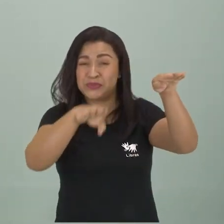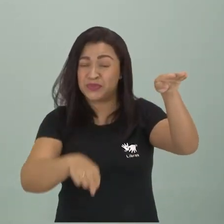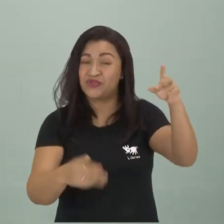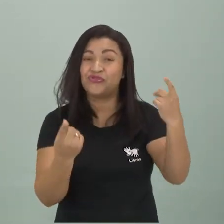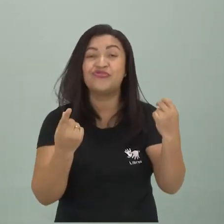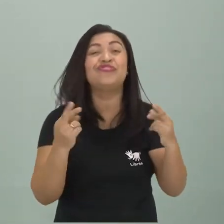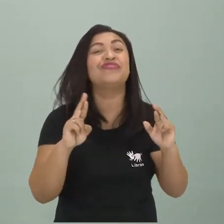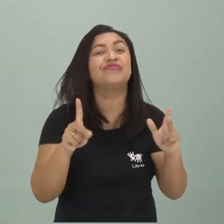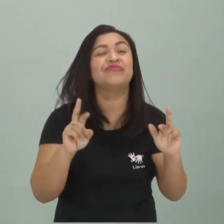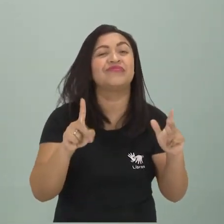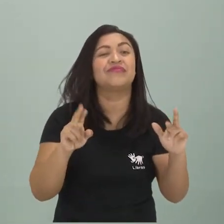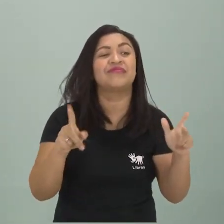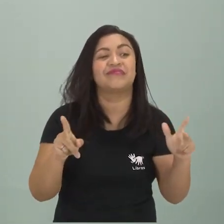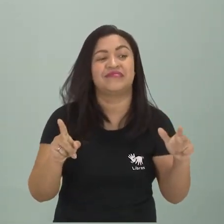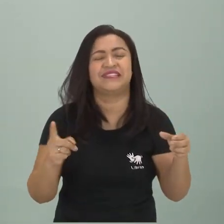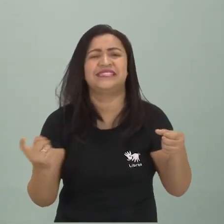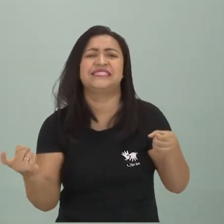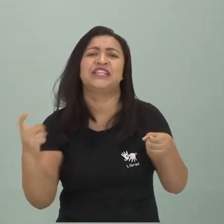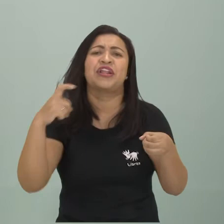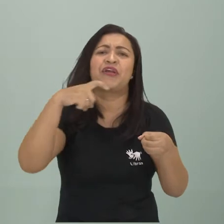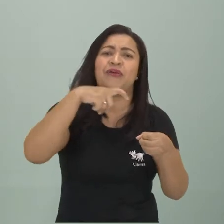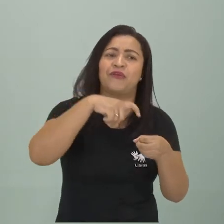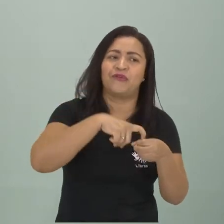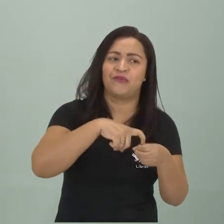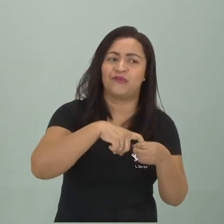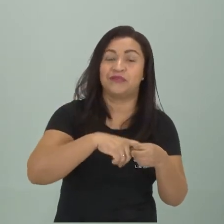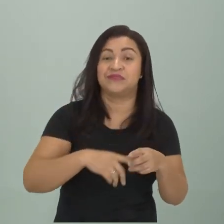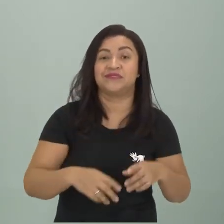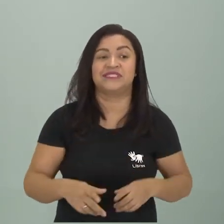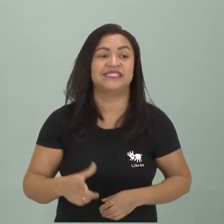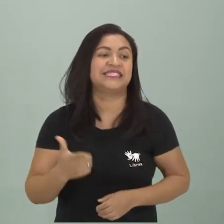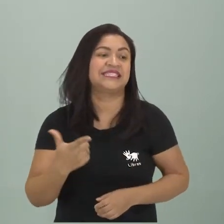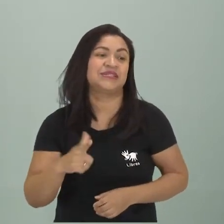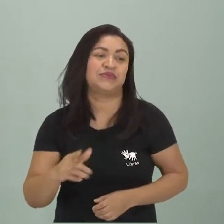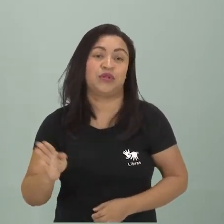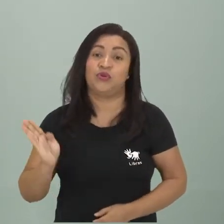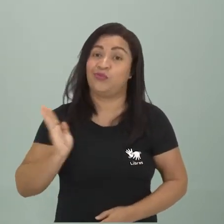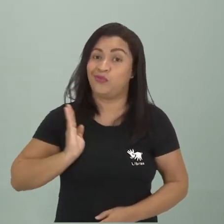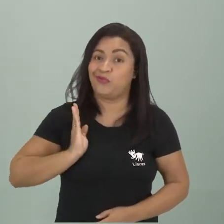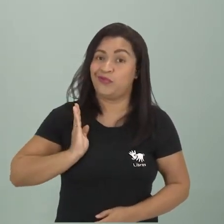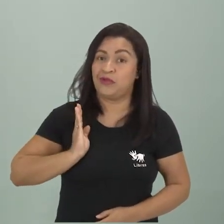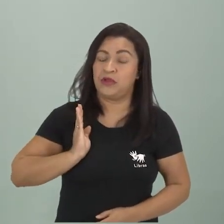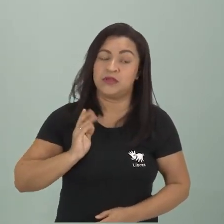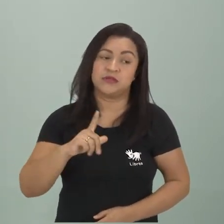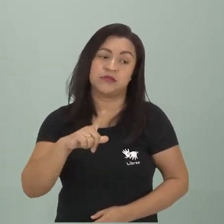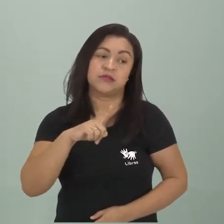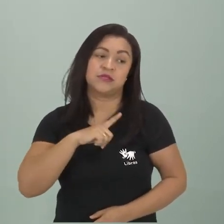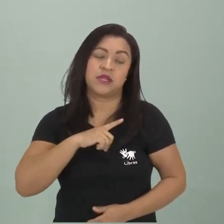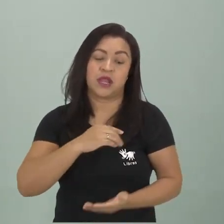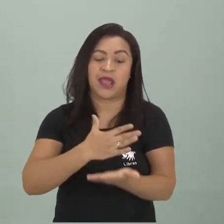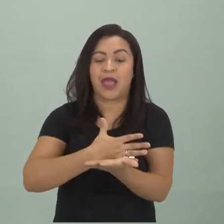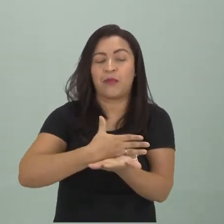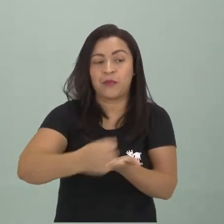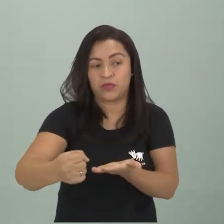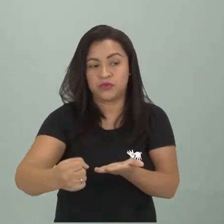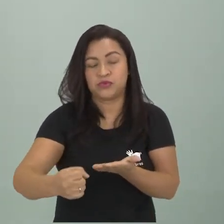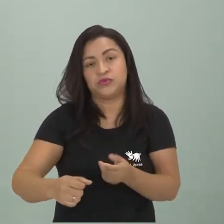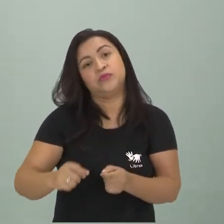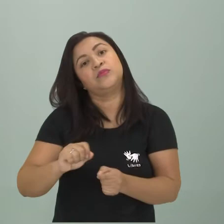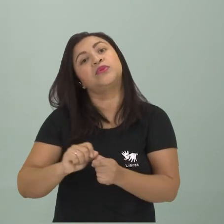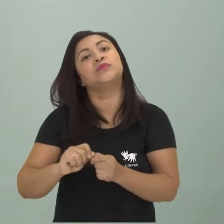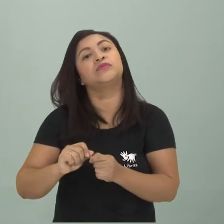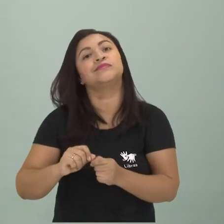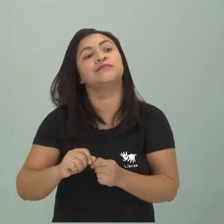retorno financeiro, reforço a vocês que o burguês ele tem diante da posse dos meios produtivos e entre aquilo